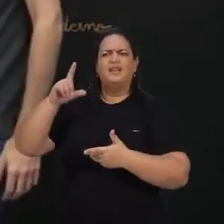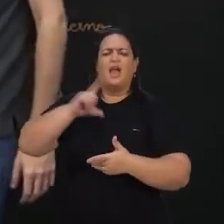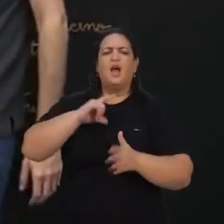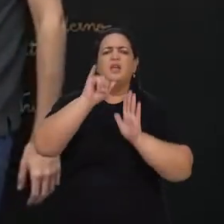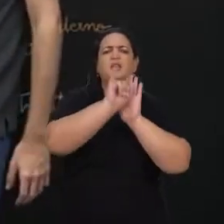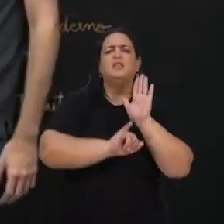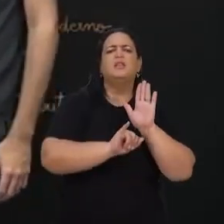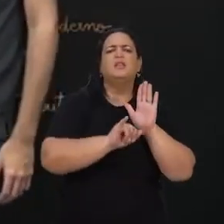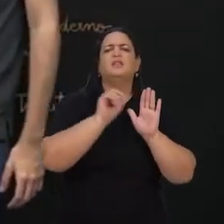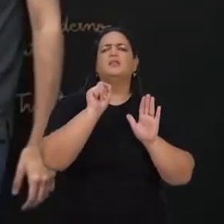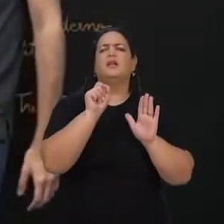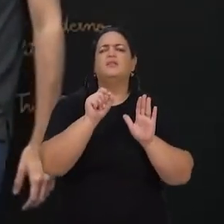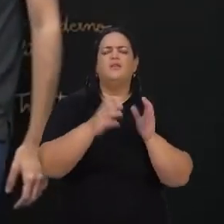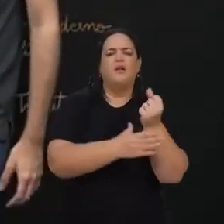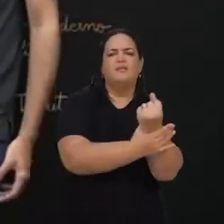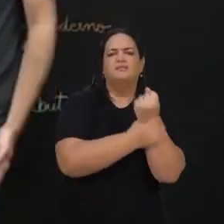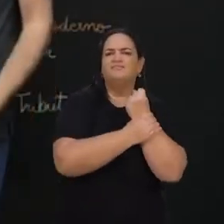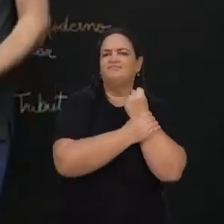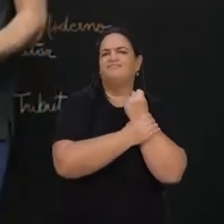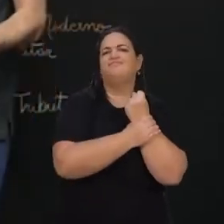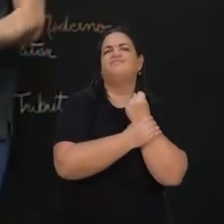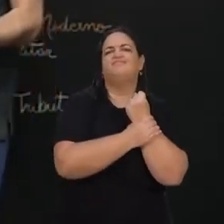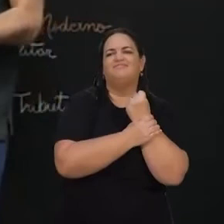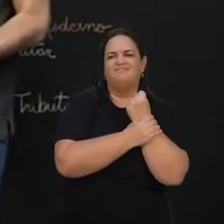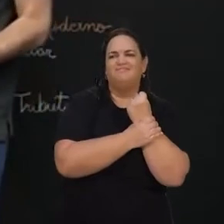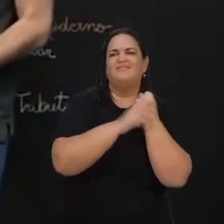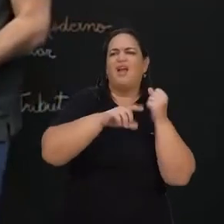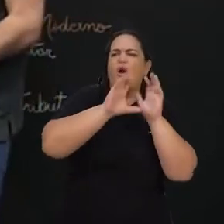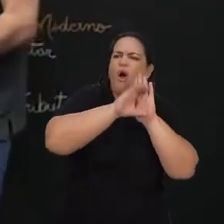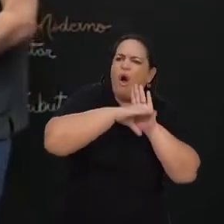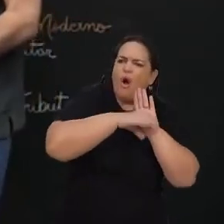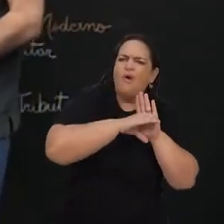pelos historiadores como absolutismo. Isso é um conceito